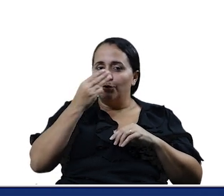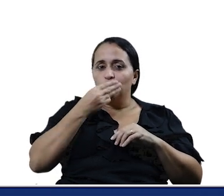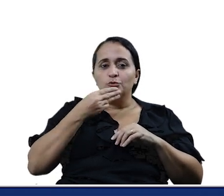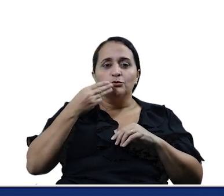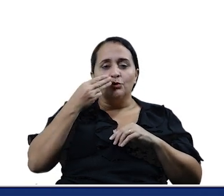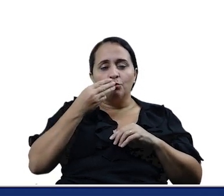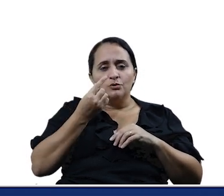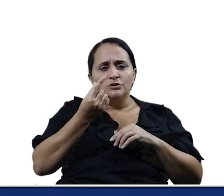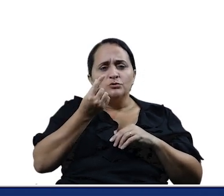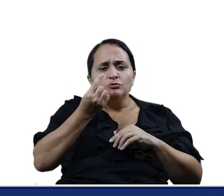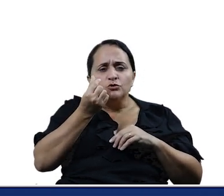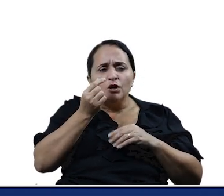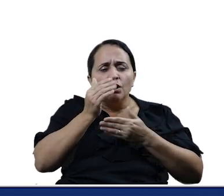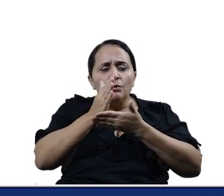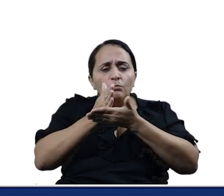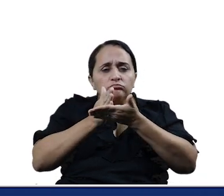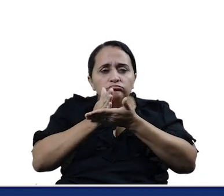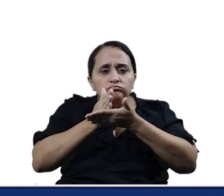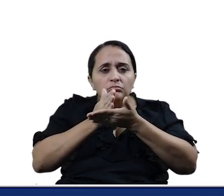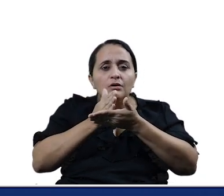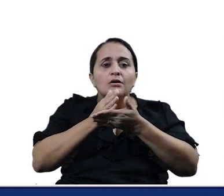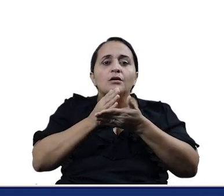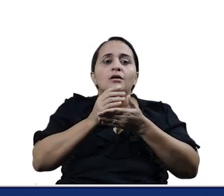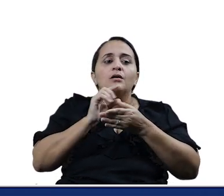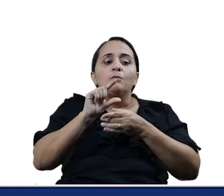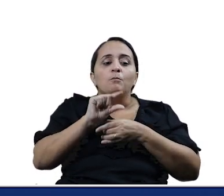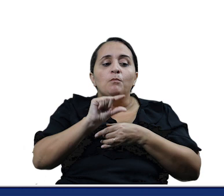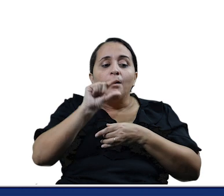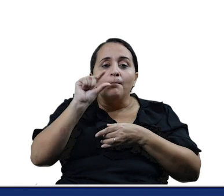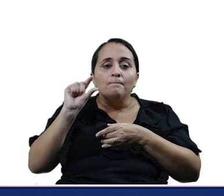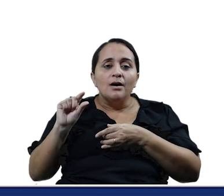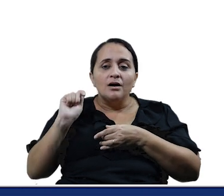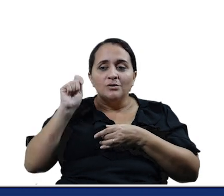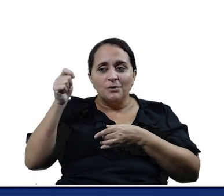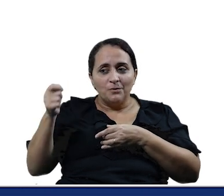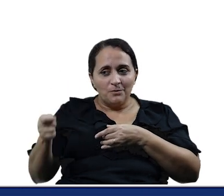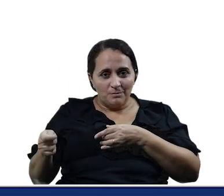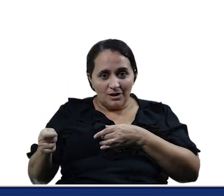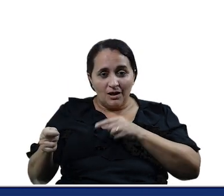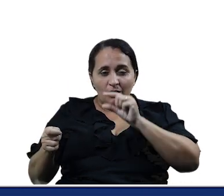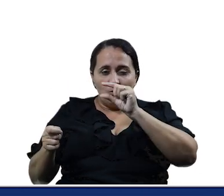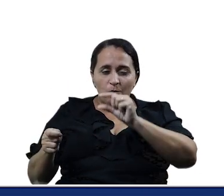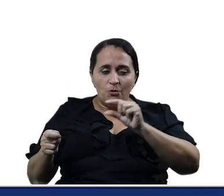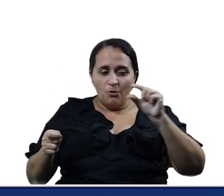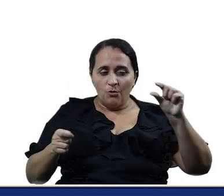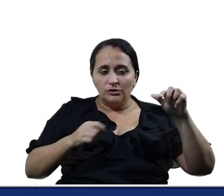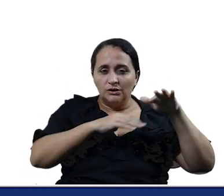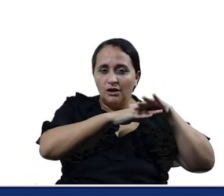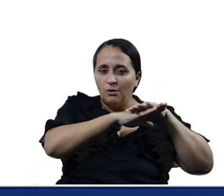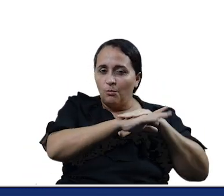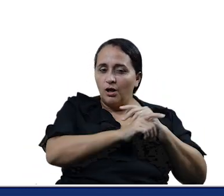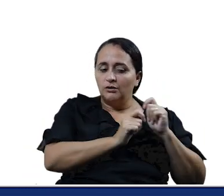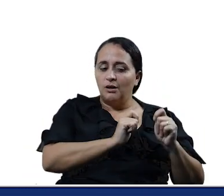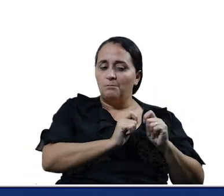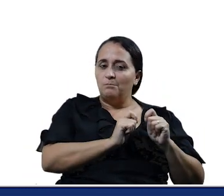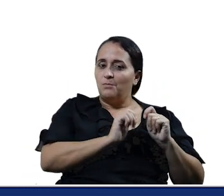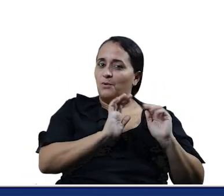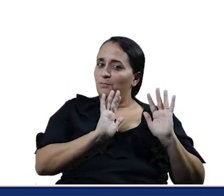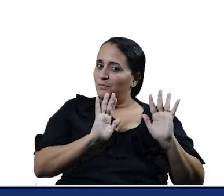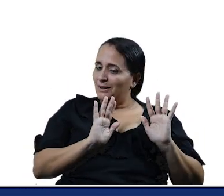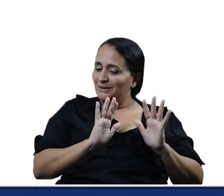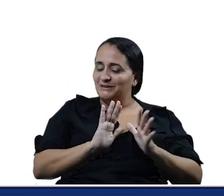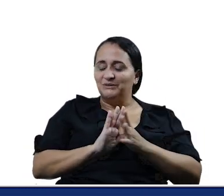pouquinho, gastar um pouquinho e poupar sempre um pouquinho, tá bom? Dessa parte que ele